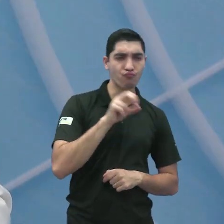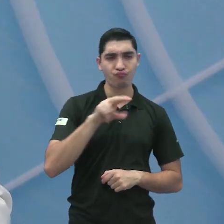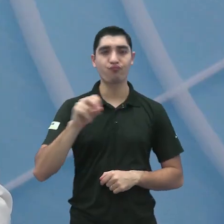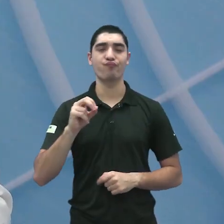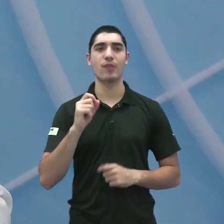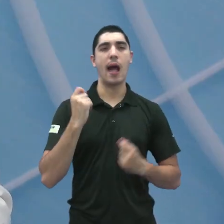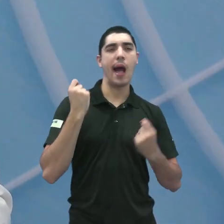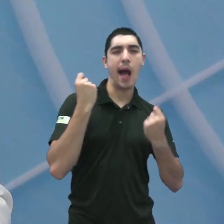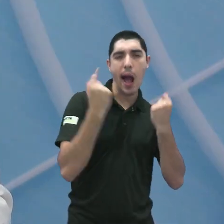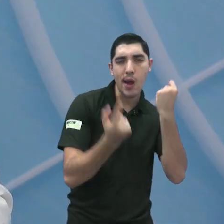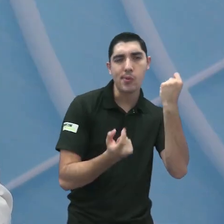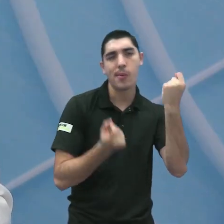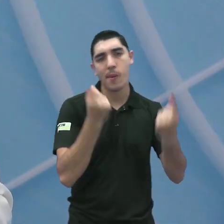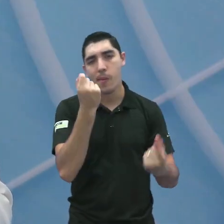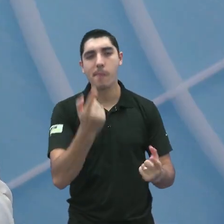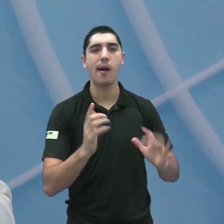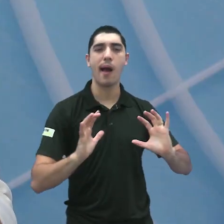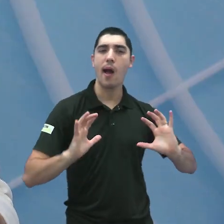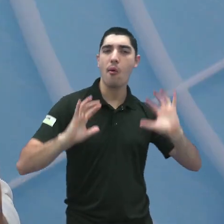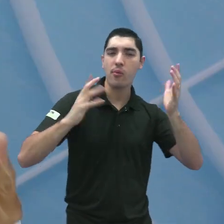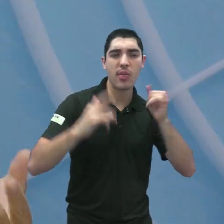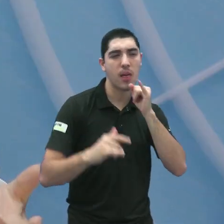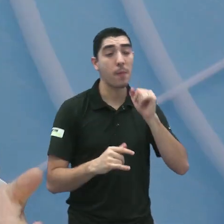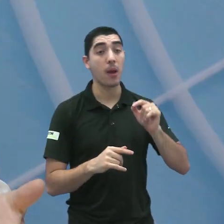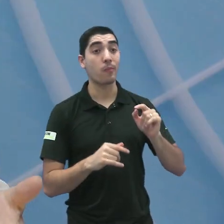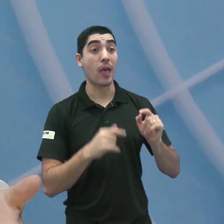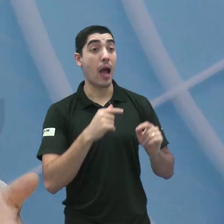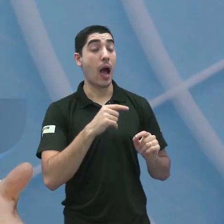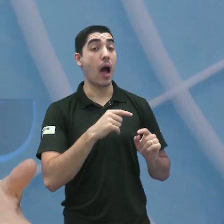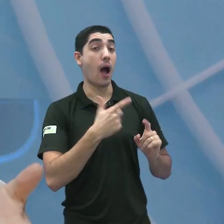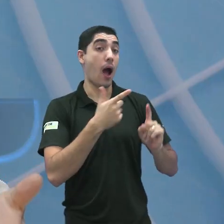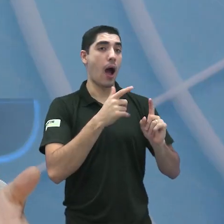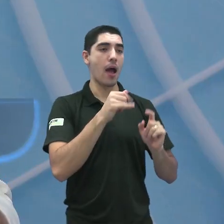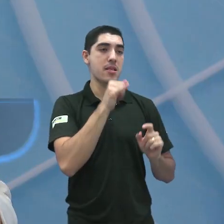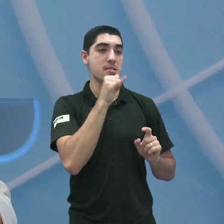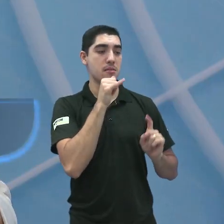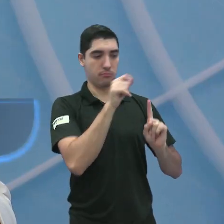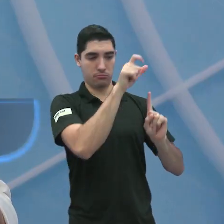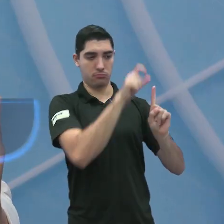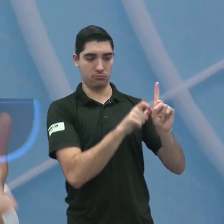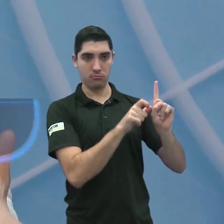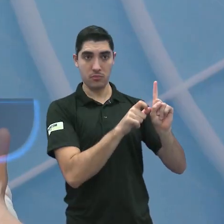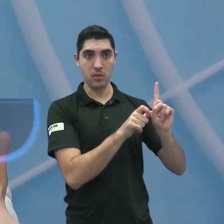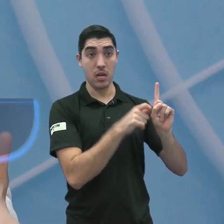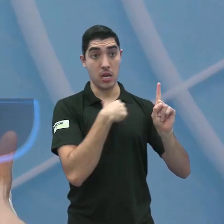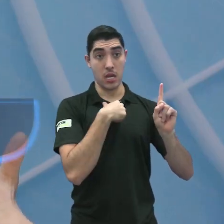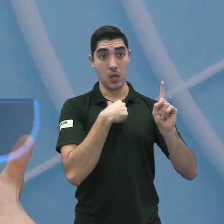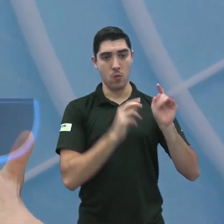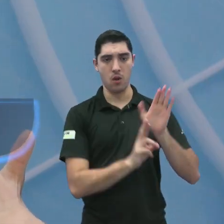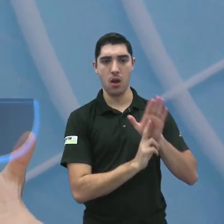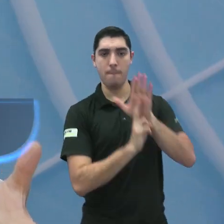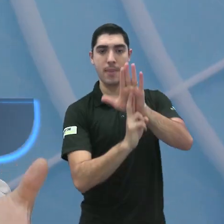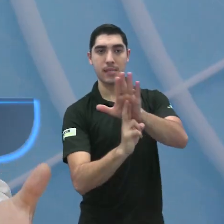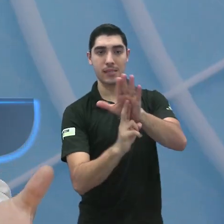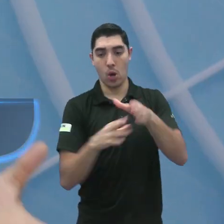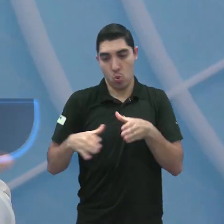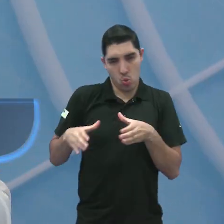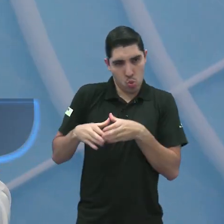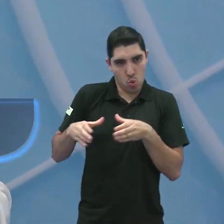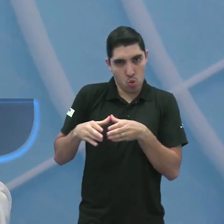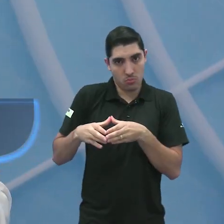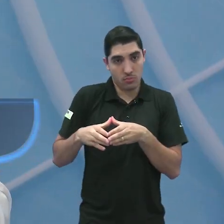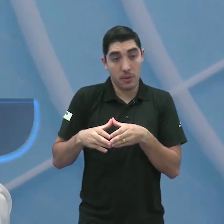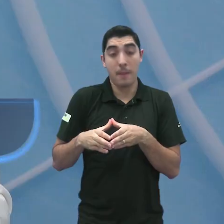por exemplo, às vezes quando vai representar o grupo de pesquisa, é